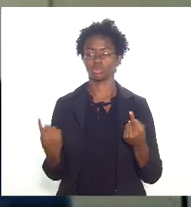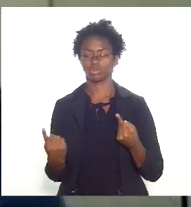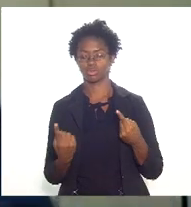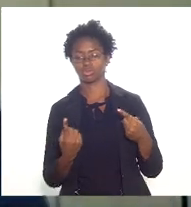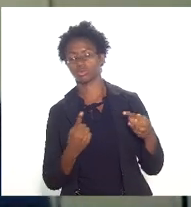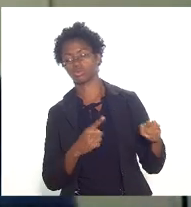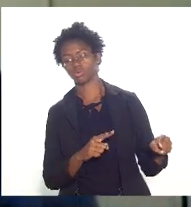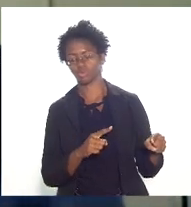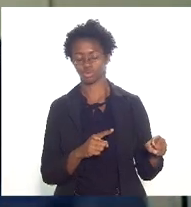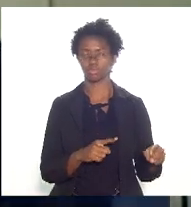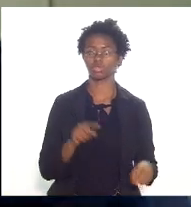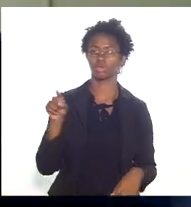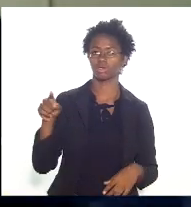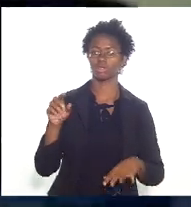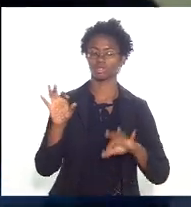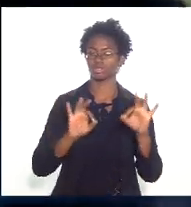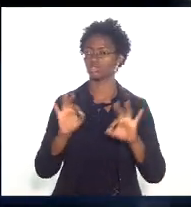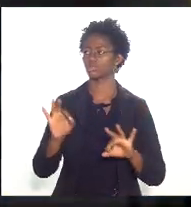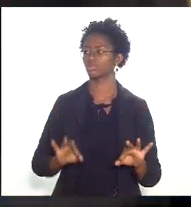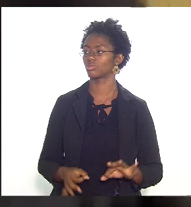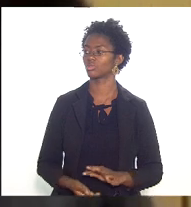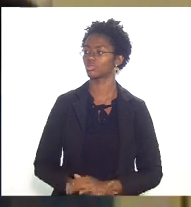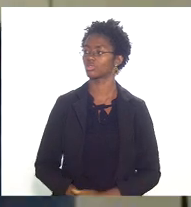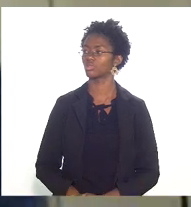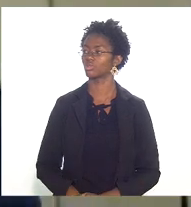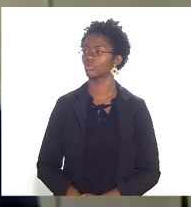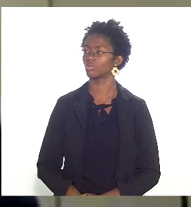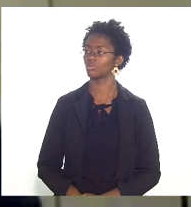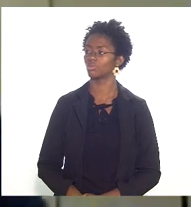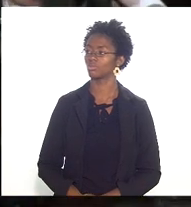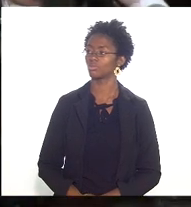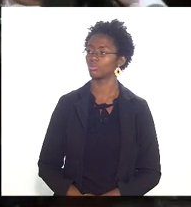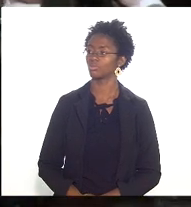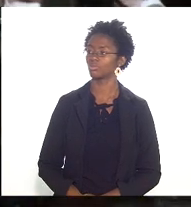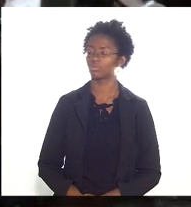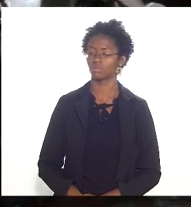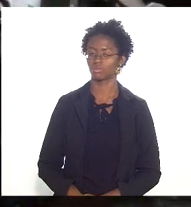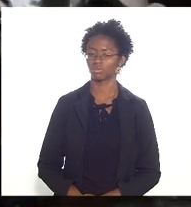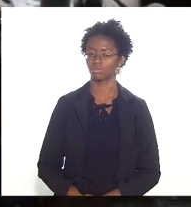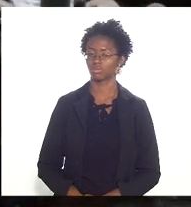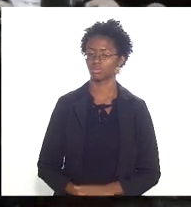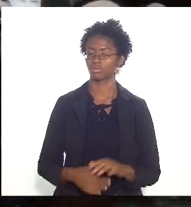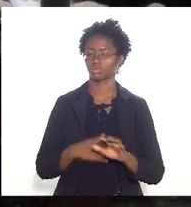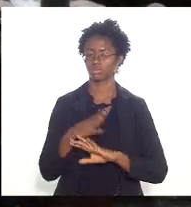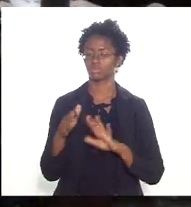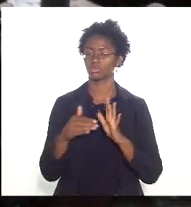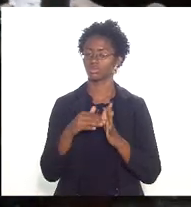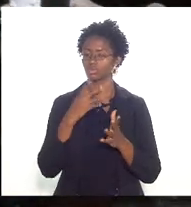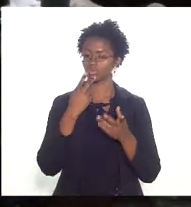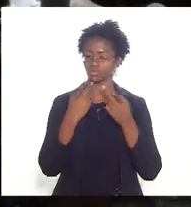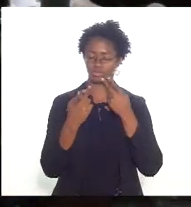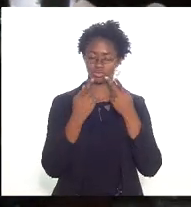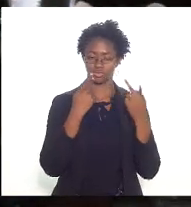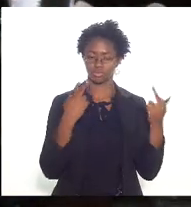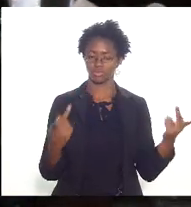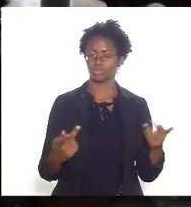contrário ao projeto e com os pareceres emitidos e